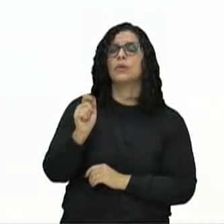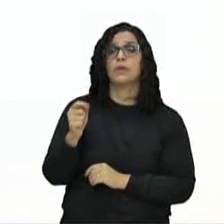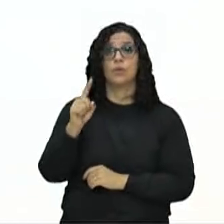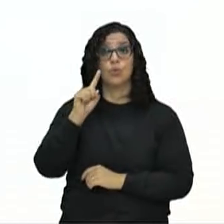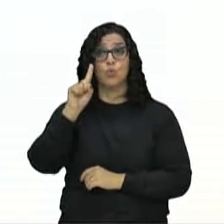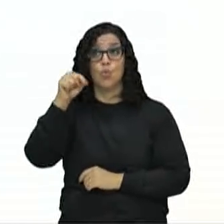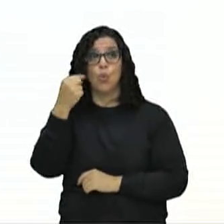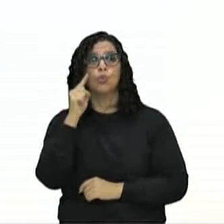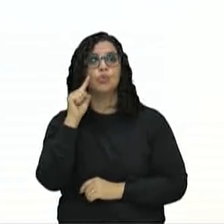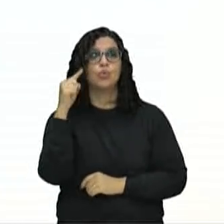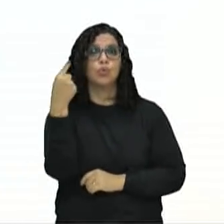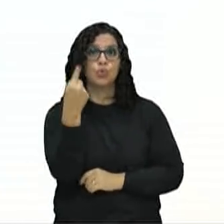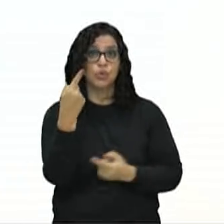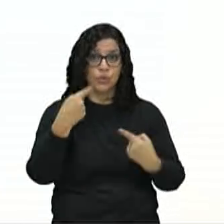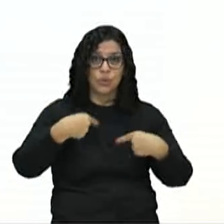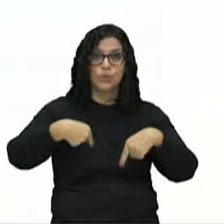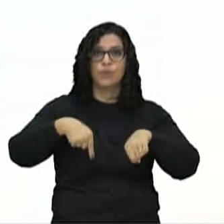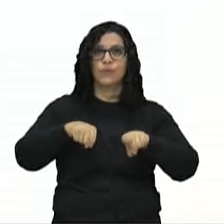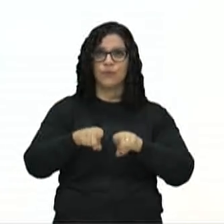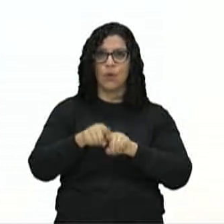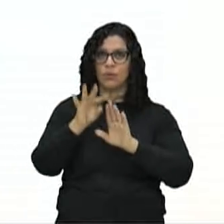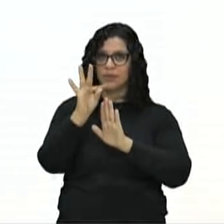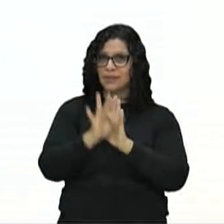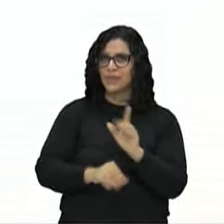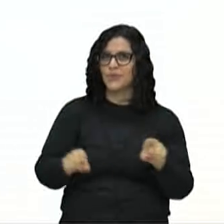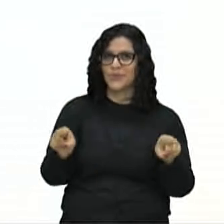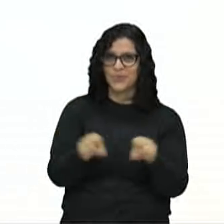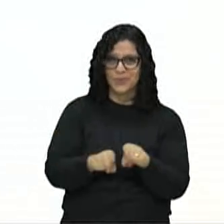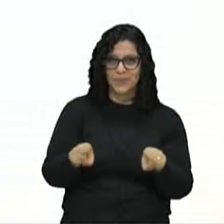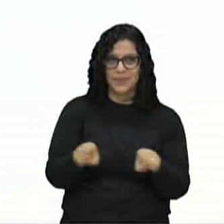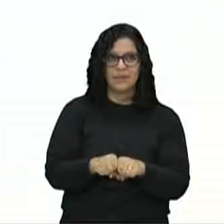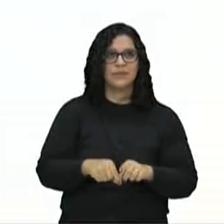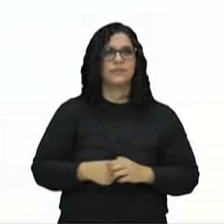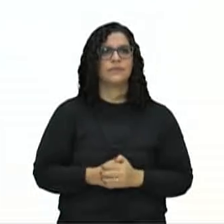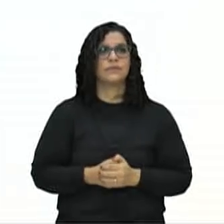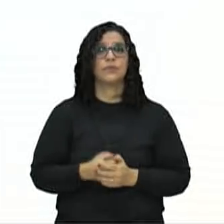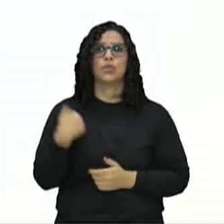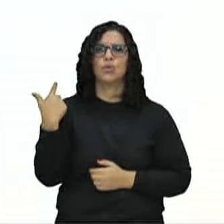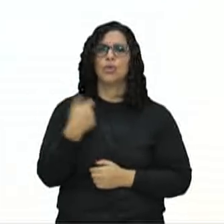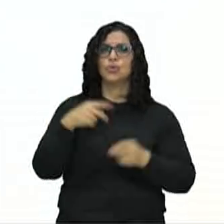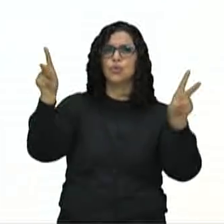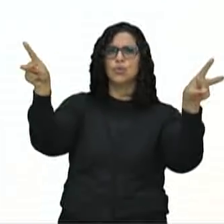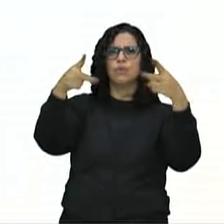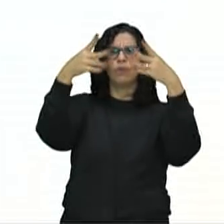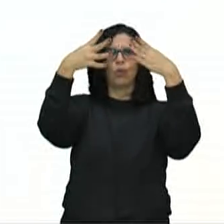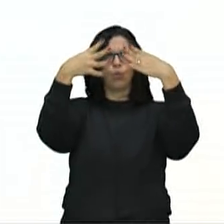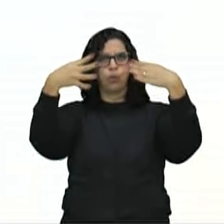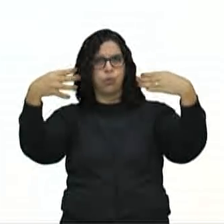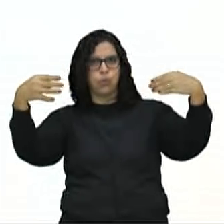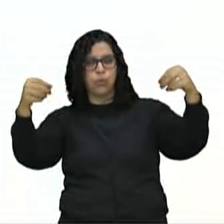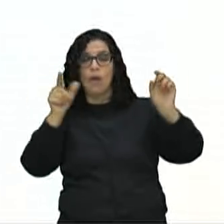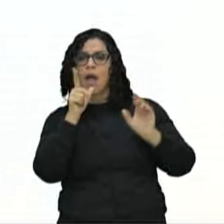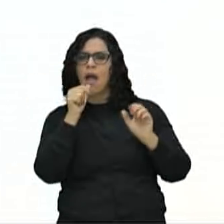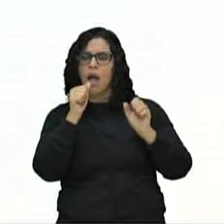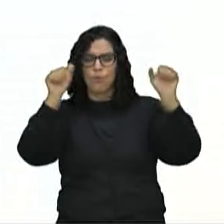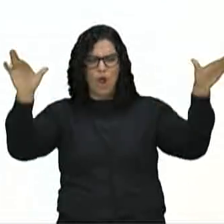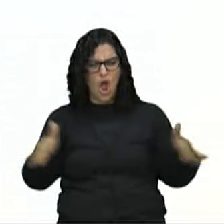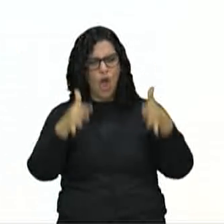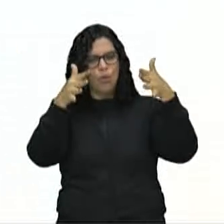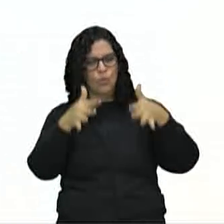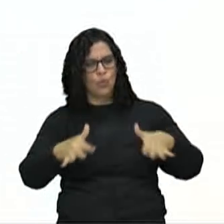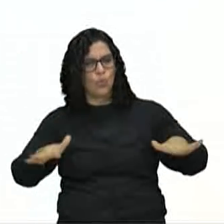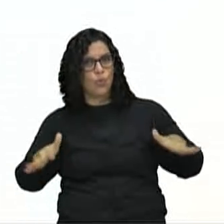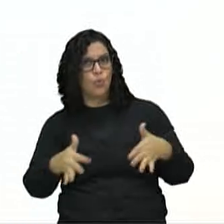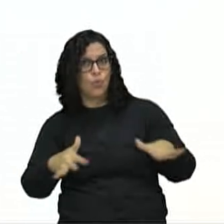dia seguinte, novamente nós temos o texto aqui. O vento caiu, o mar amainou